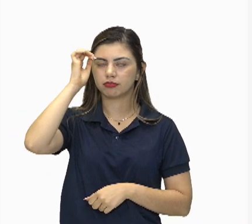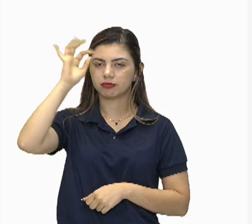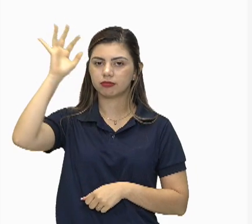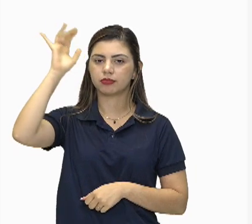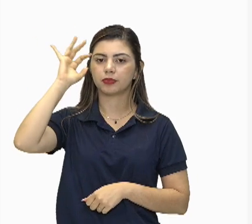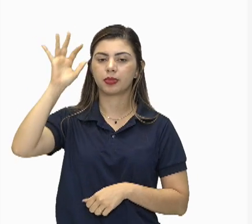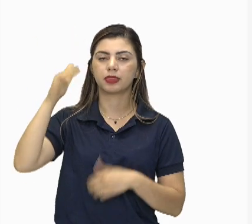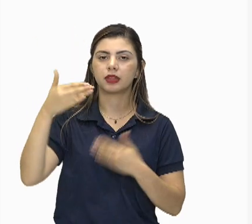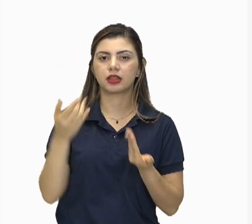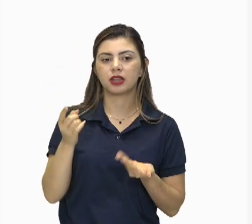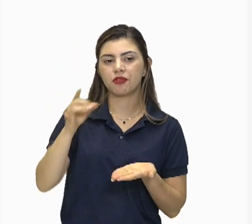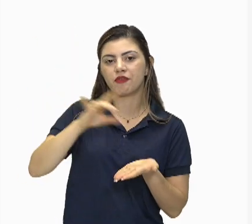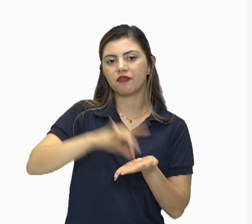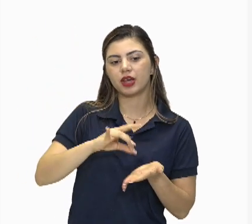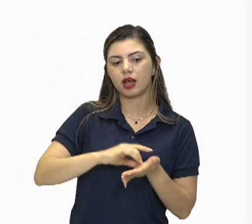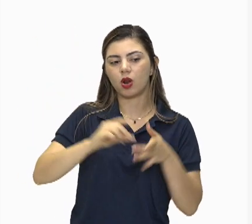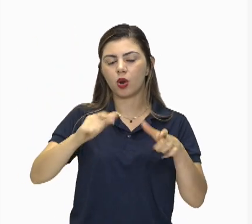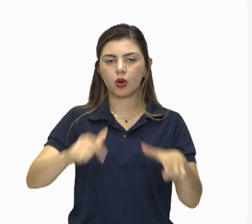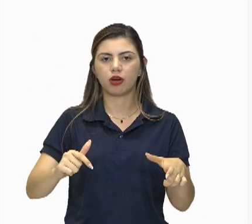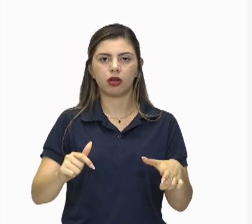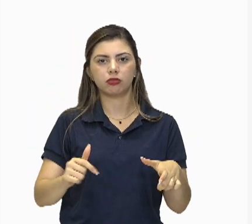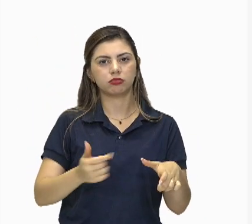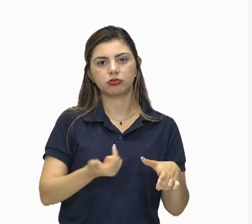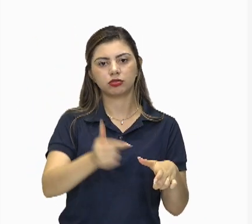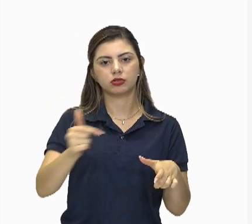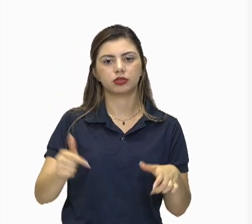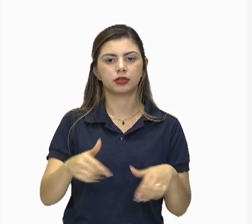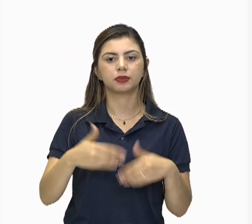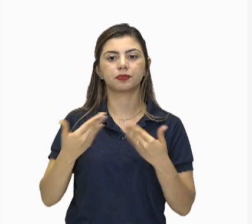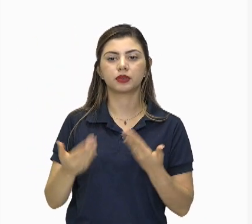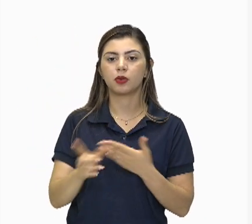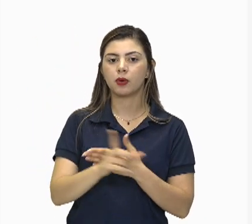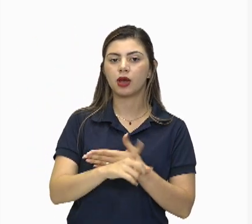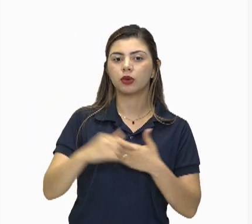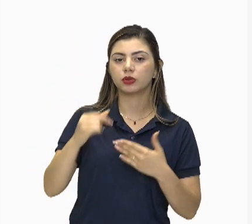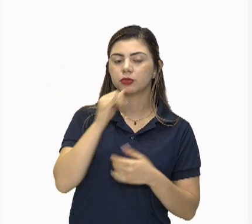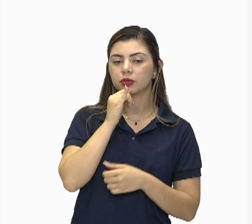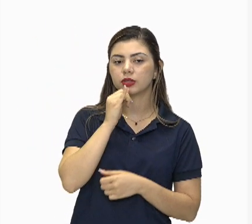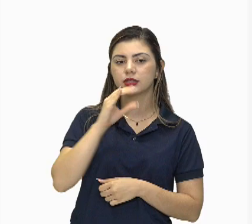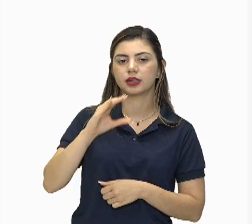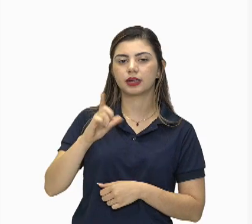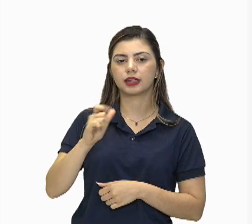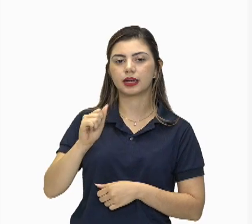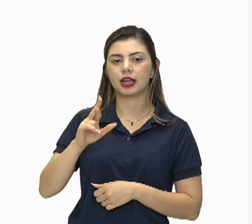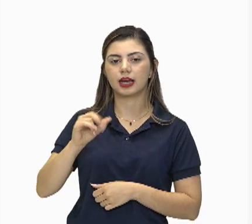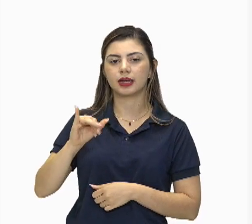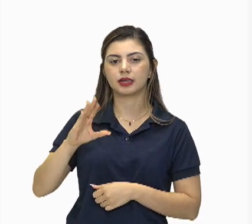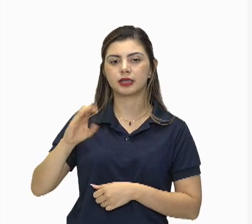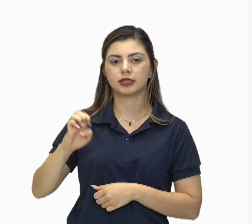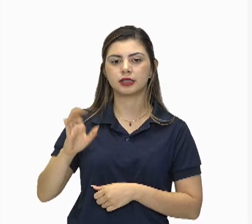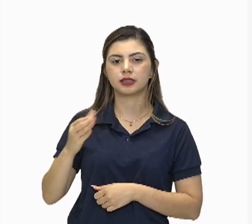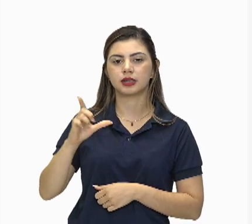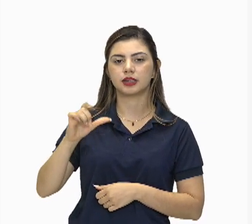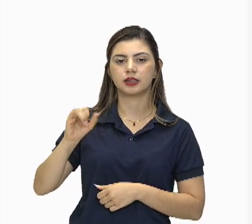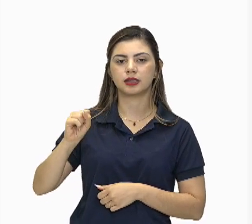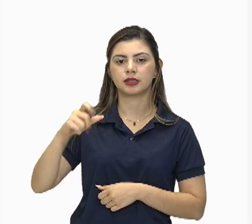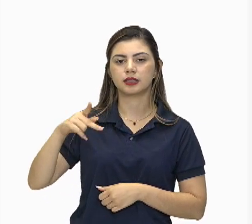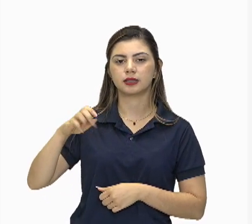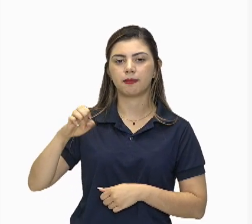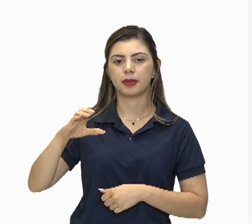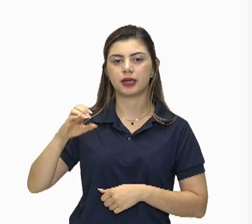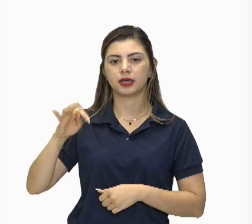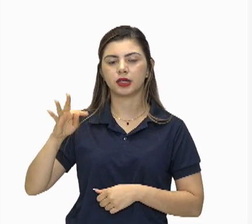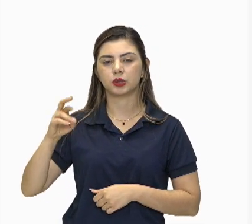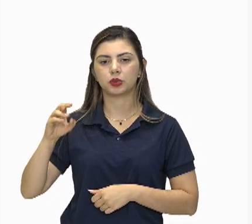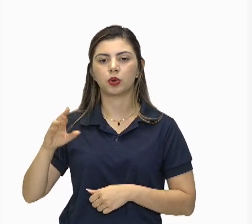é materializável. Autores modernos, como Clarice Lispector e William Faulkner, fizeram